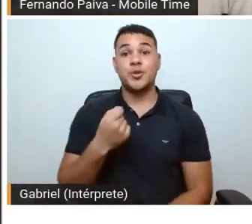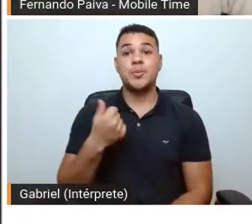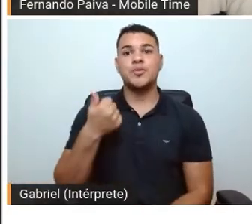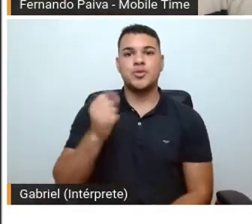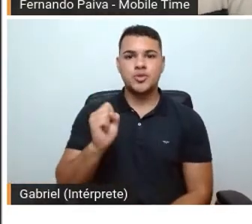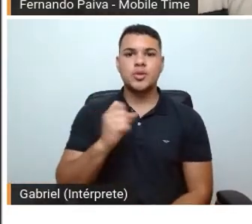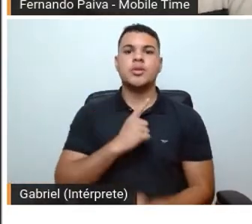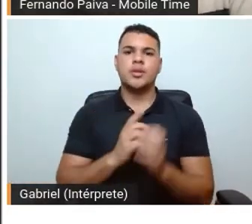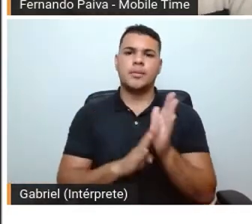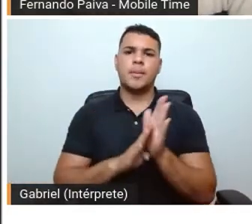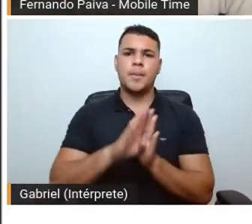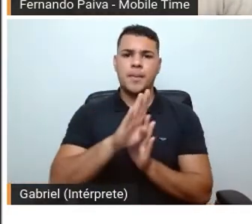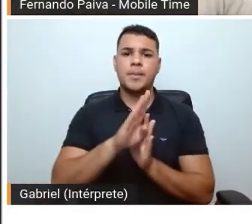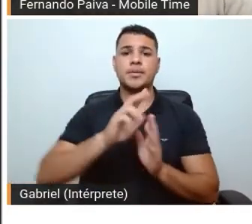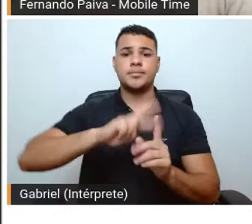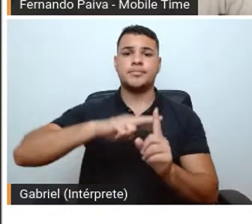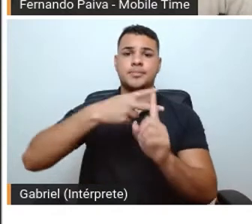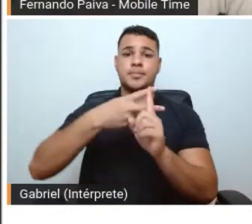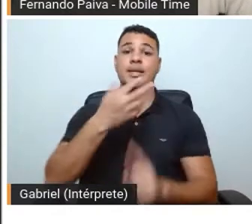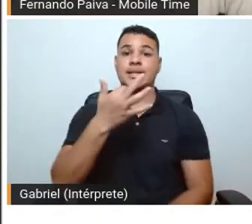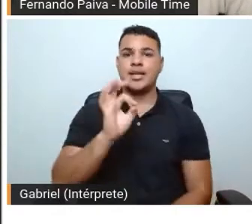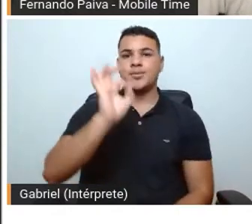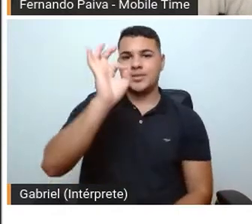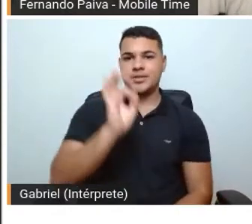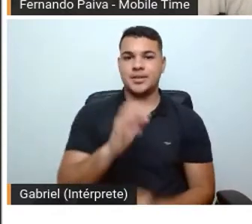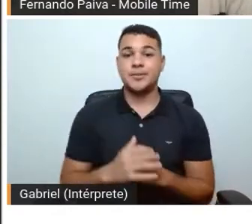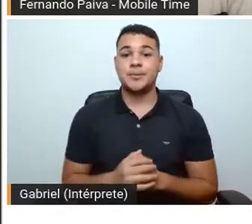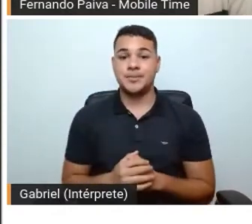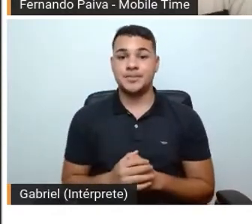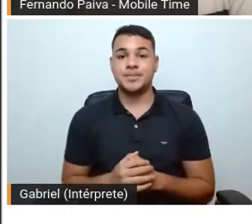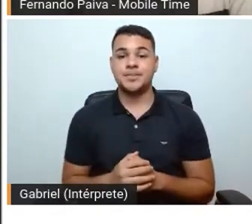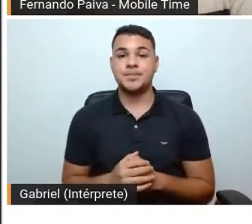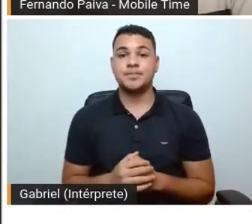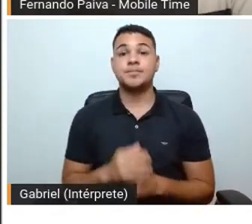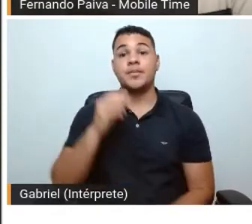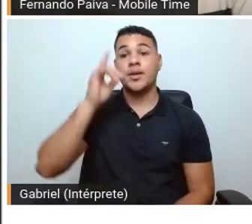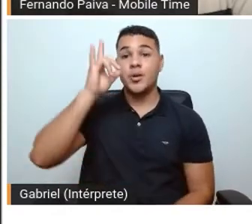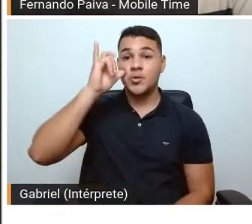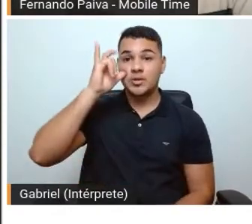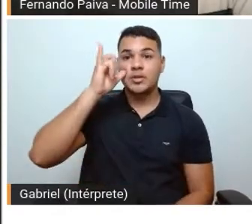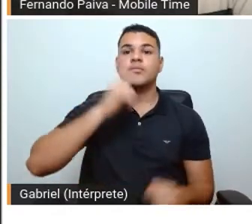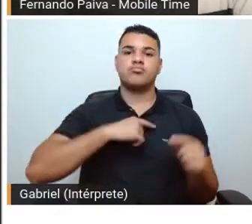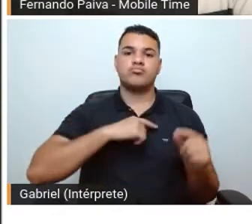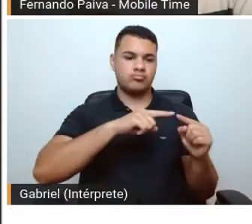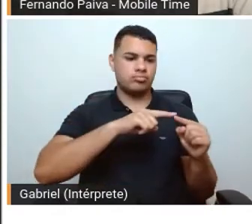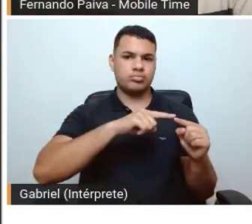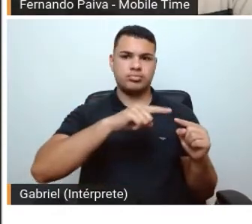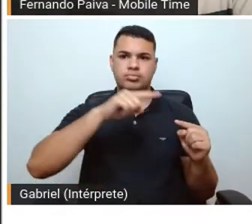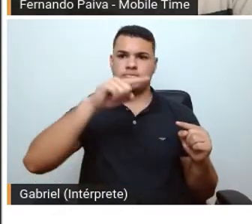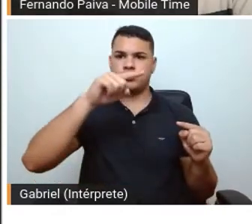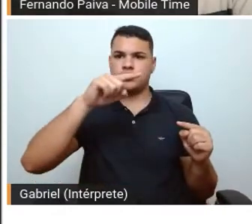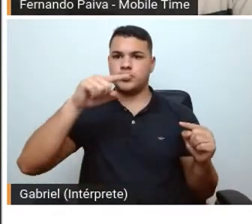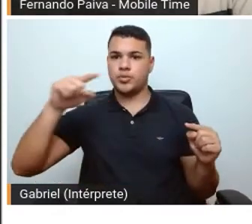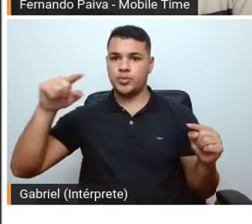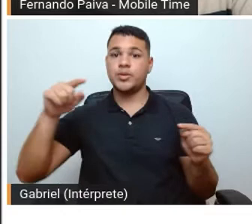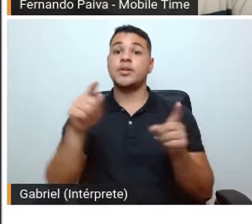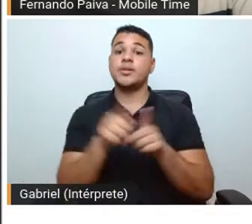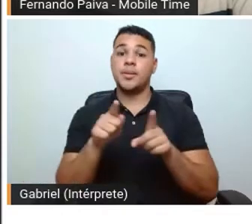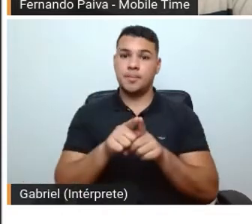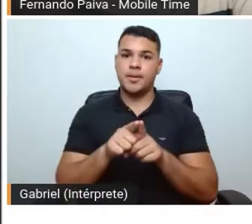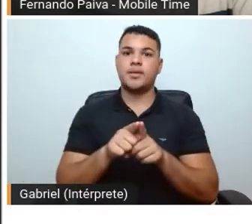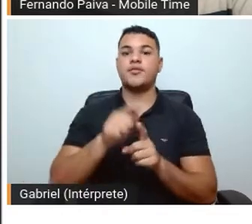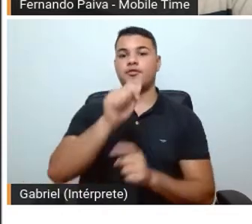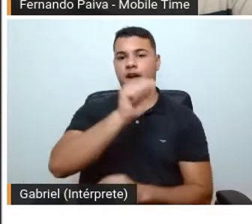tinha 97 por cento e agora tá com 99 é o Instagram tem uma subida boa ali desde que a gente começou a medir em agosto